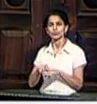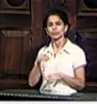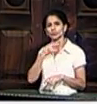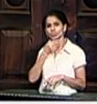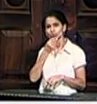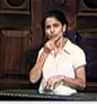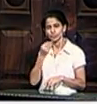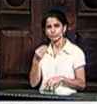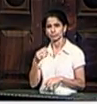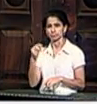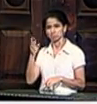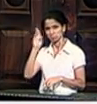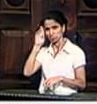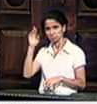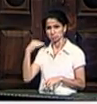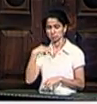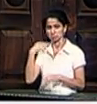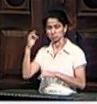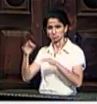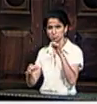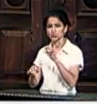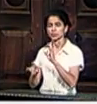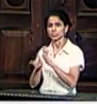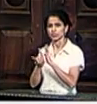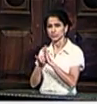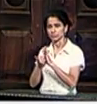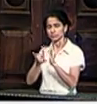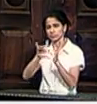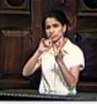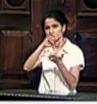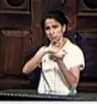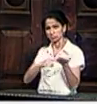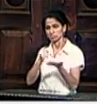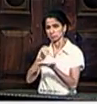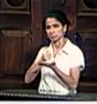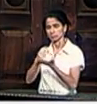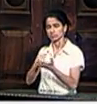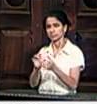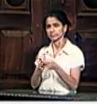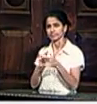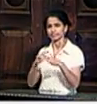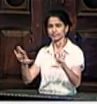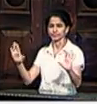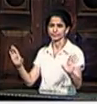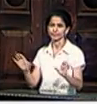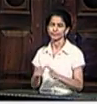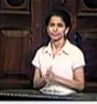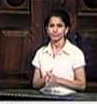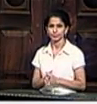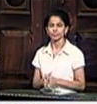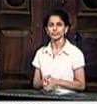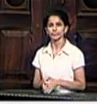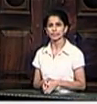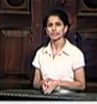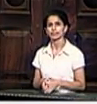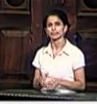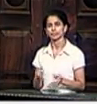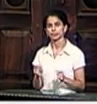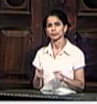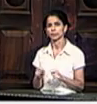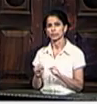concedeu a liminar. E aí, não podemos deixar de fazer, ainda que de uma